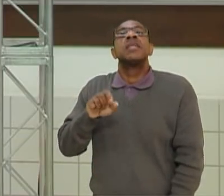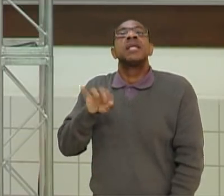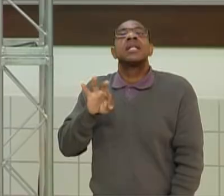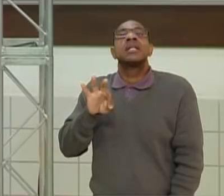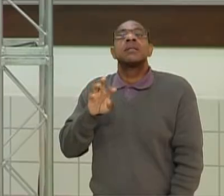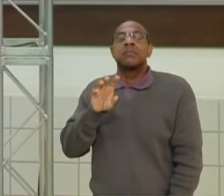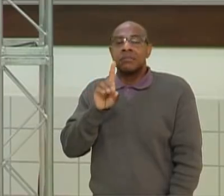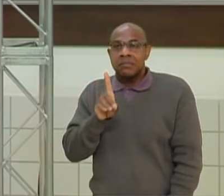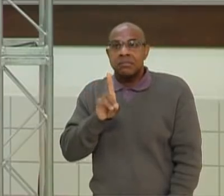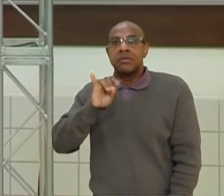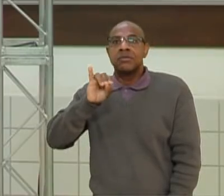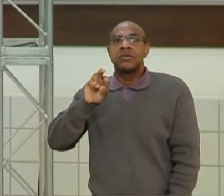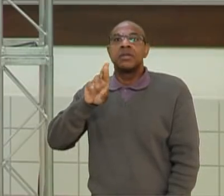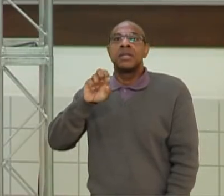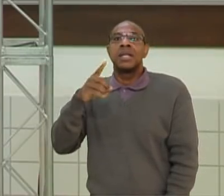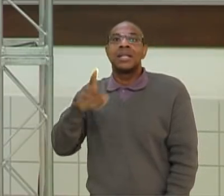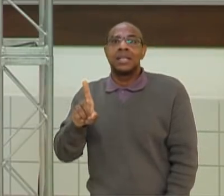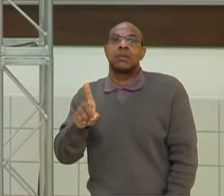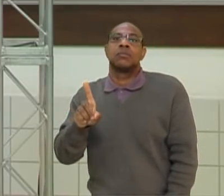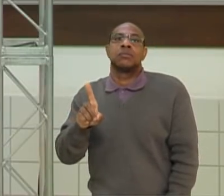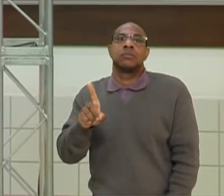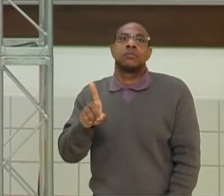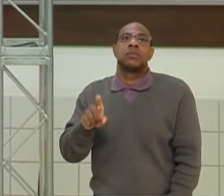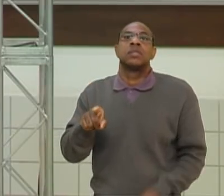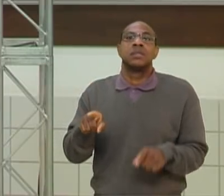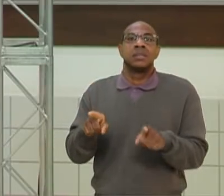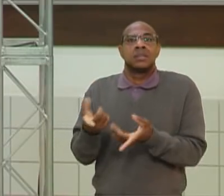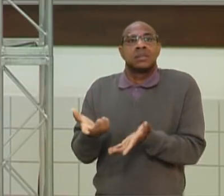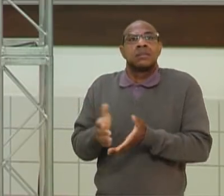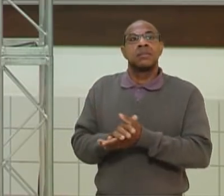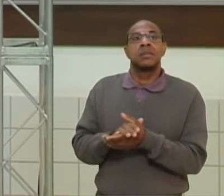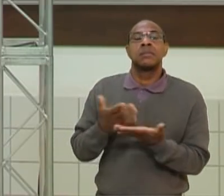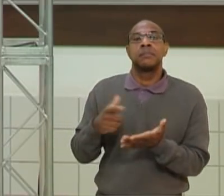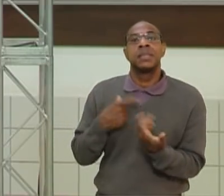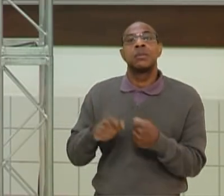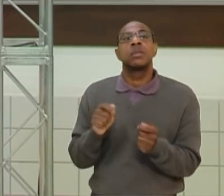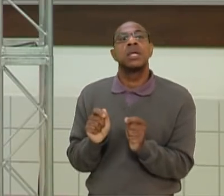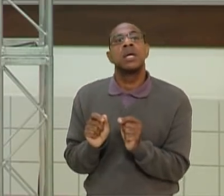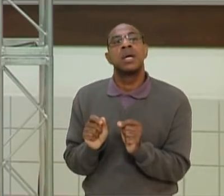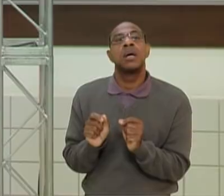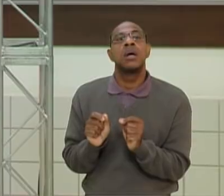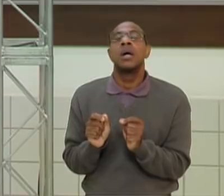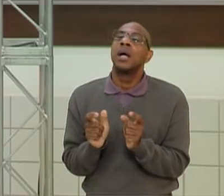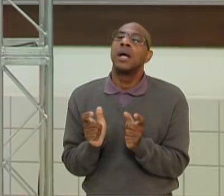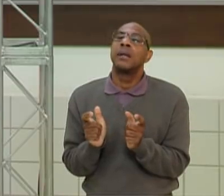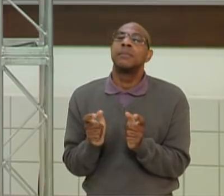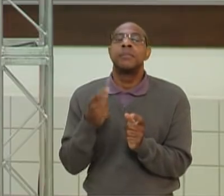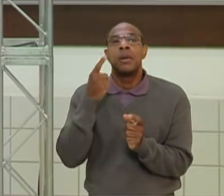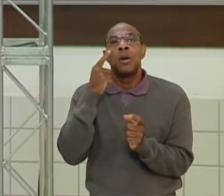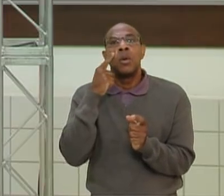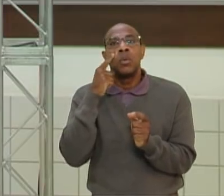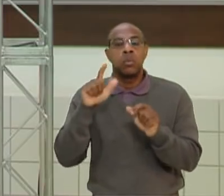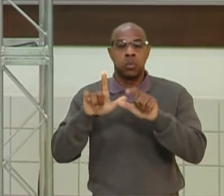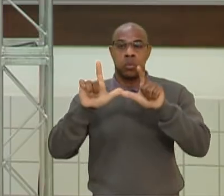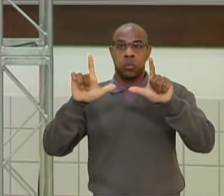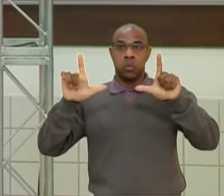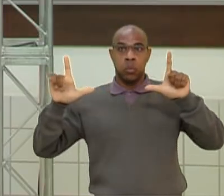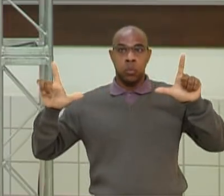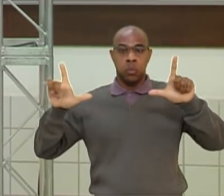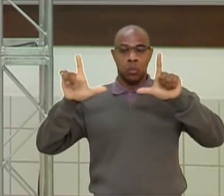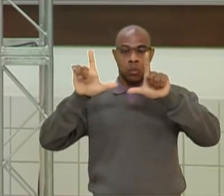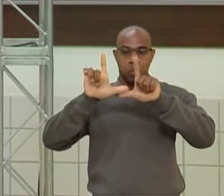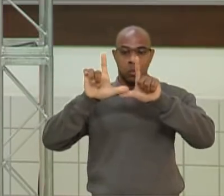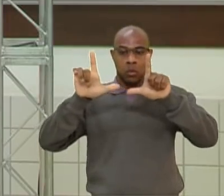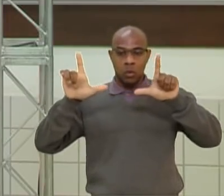adequadamente, a gente precisa definir o argumento. O argumento é o ângulo que ele vai formar com